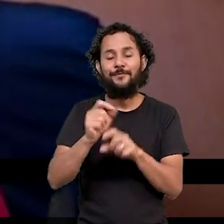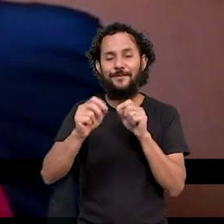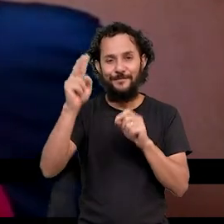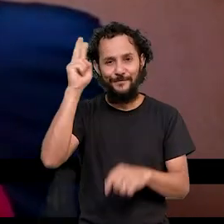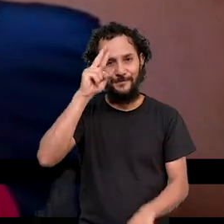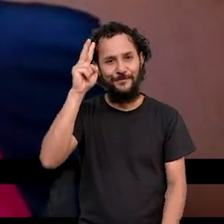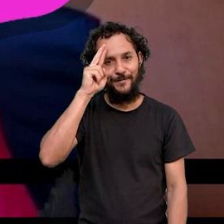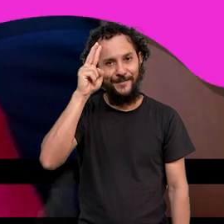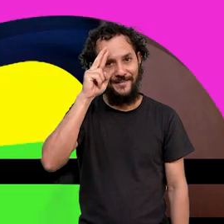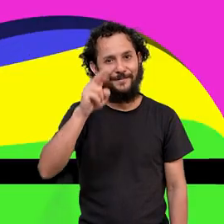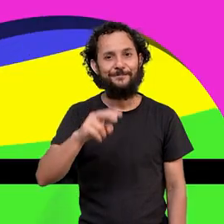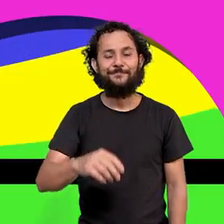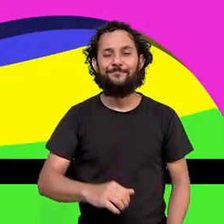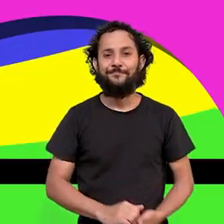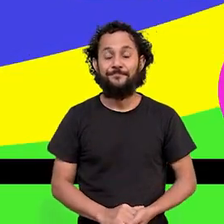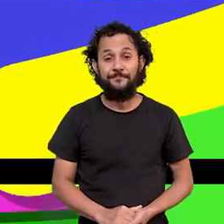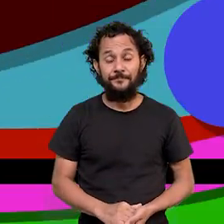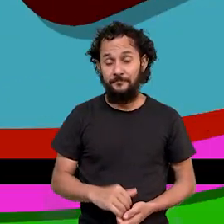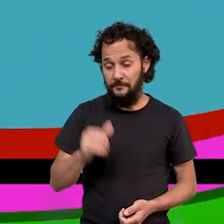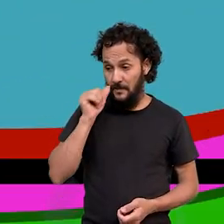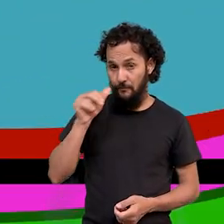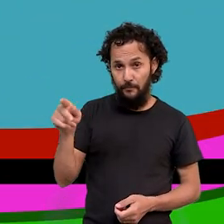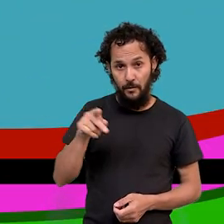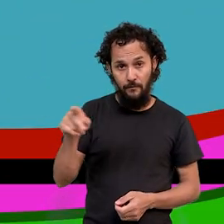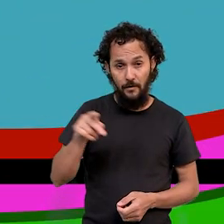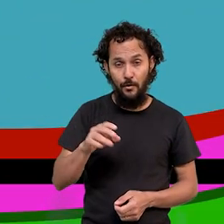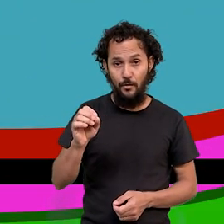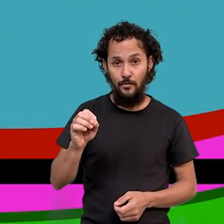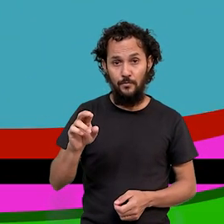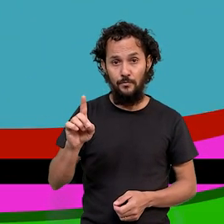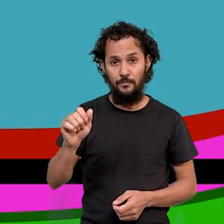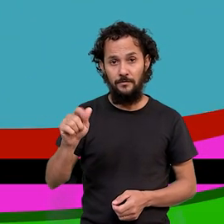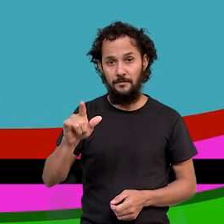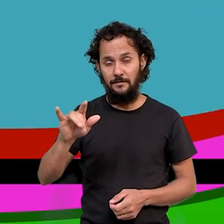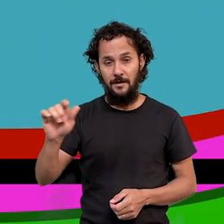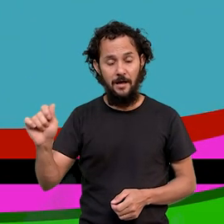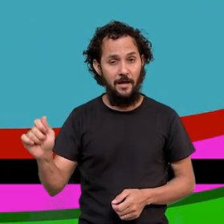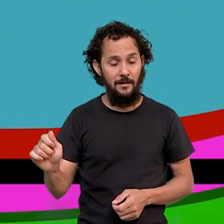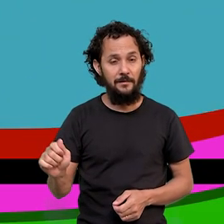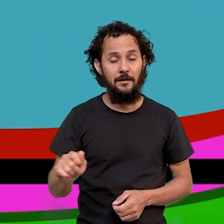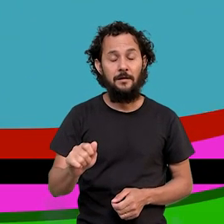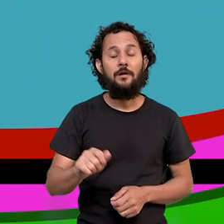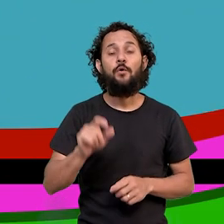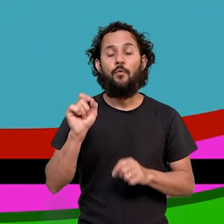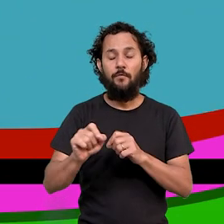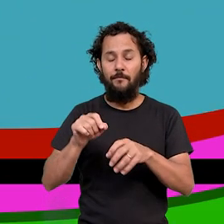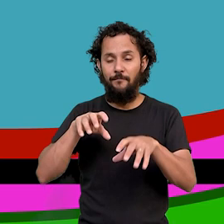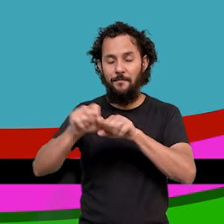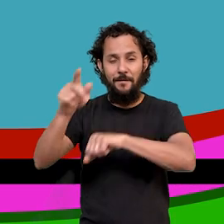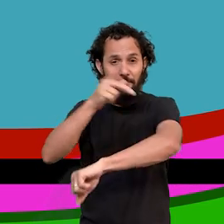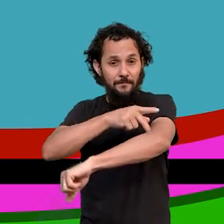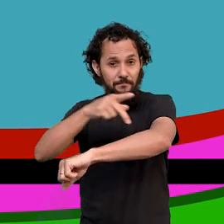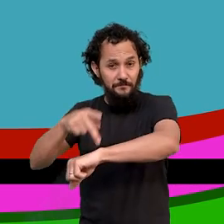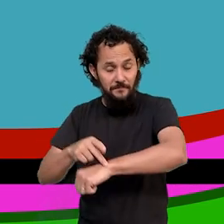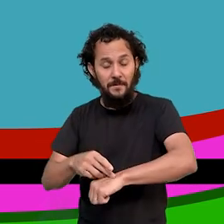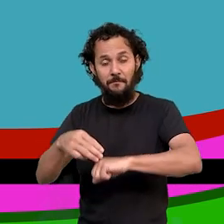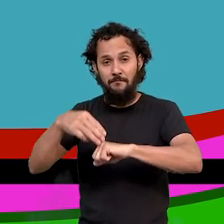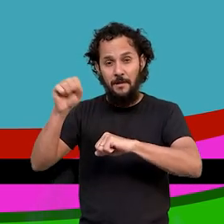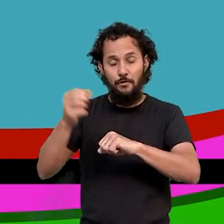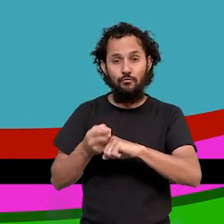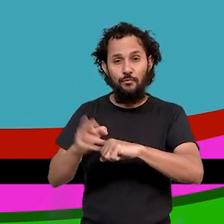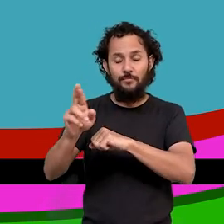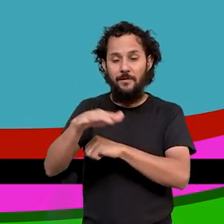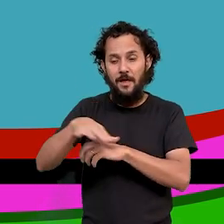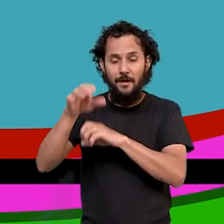de história. A professora Ordália Alves de Almeida, graduada em pedagogia, mestra